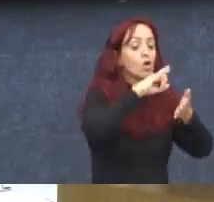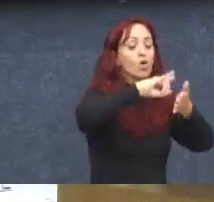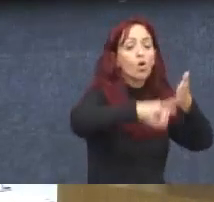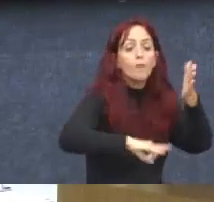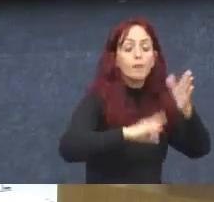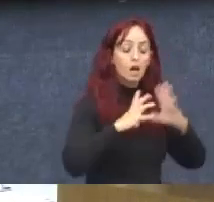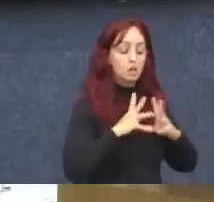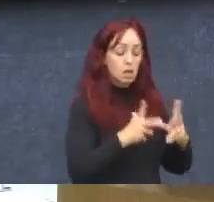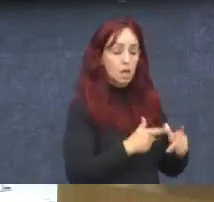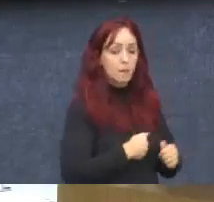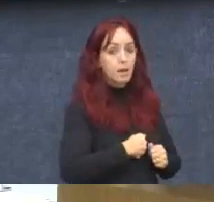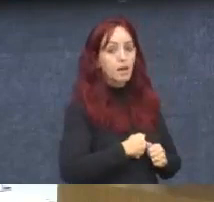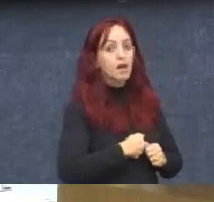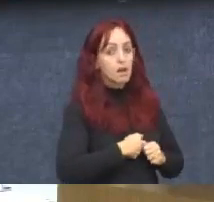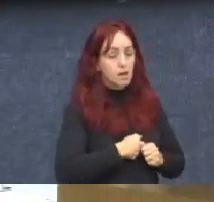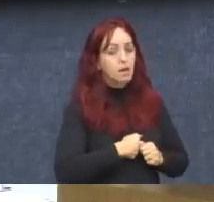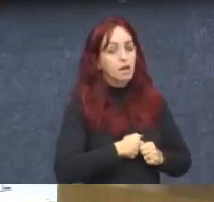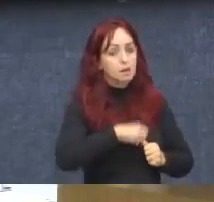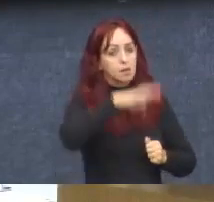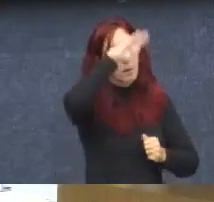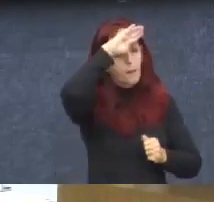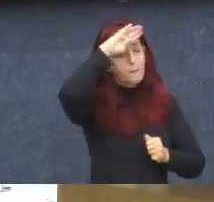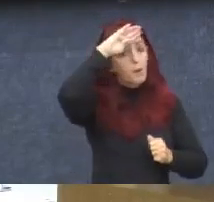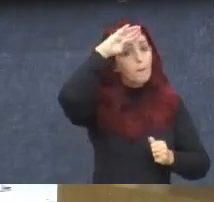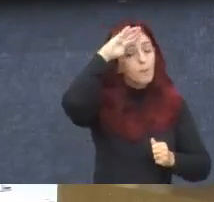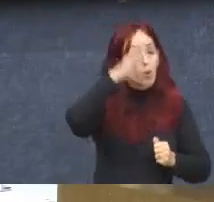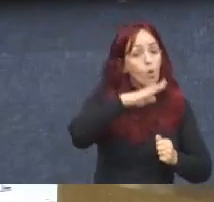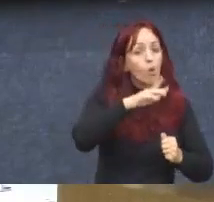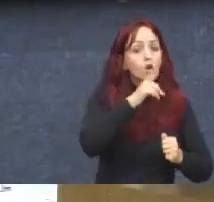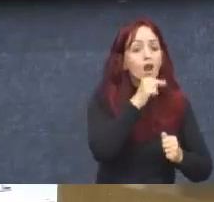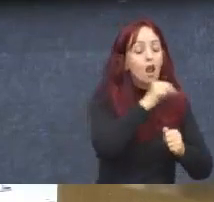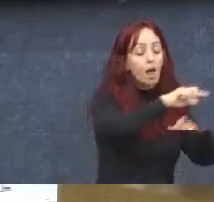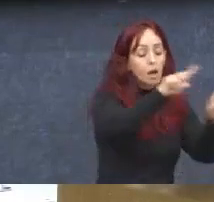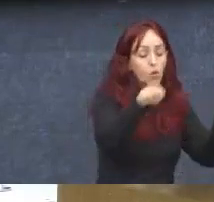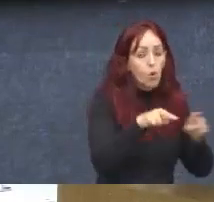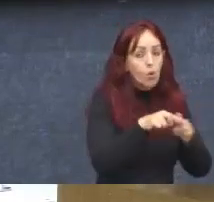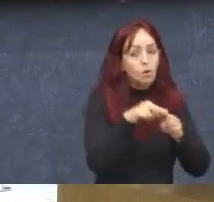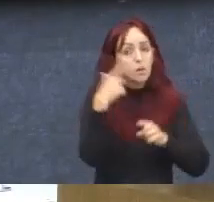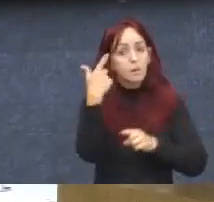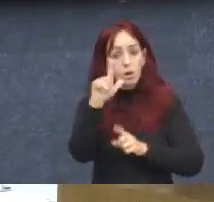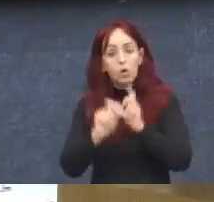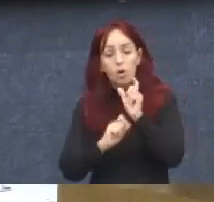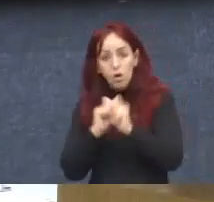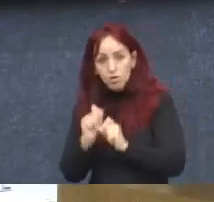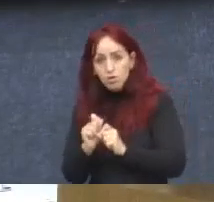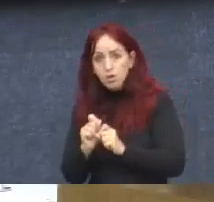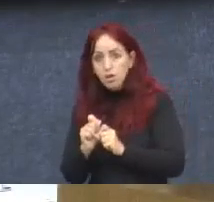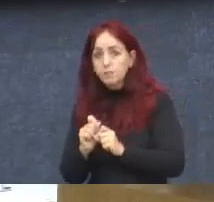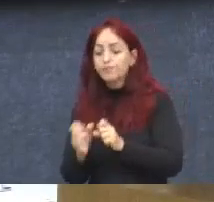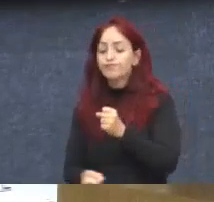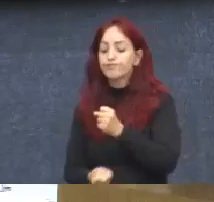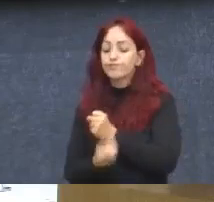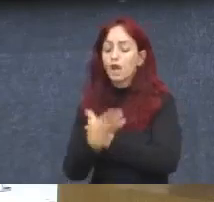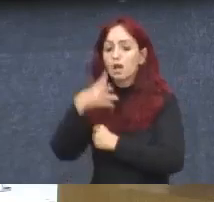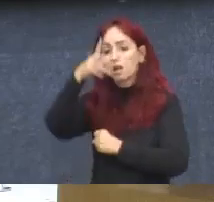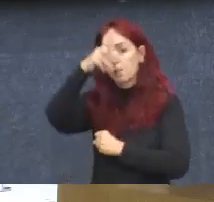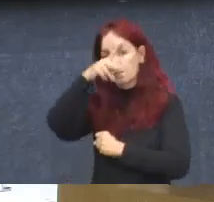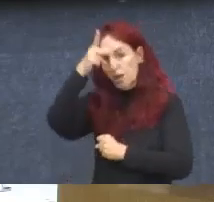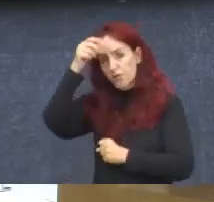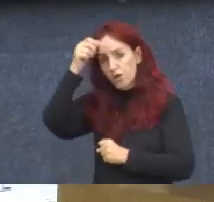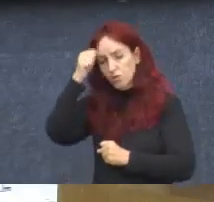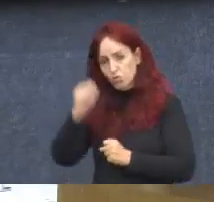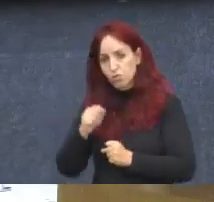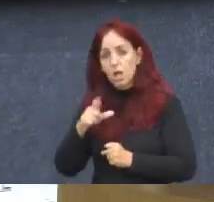Lagoa da Pampulha. Outra, investigando o abuso de poder da Prefeitura. E eu tenho certeza que essas